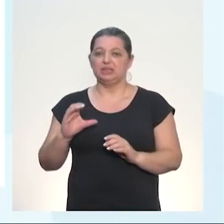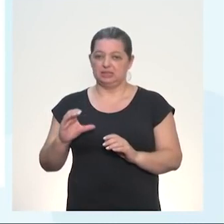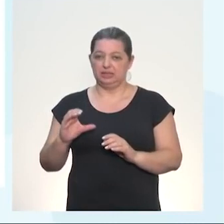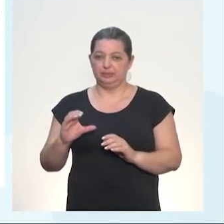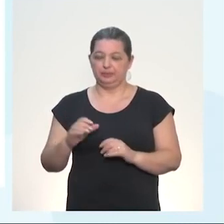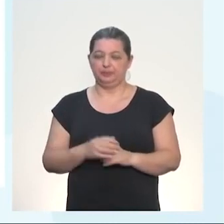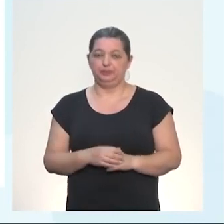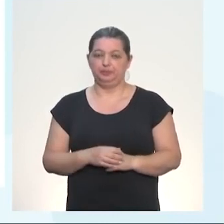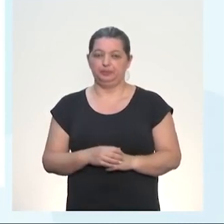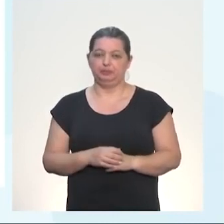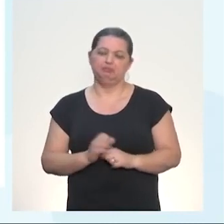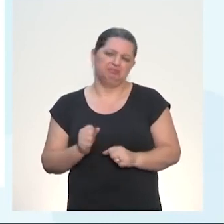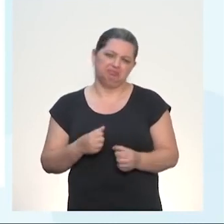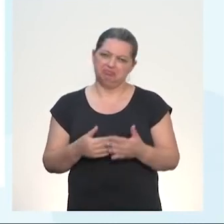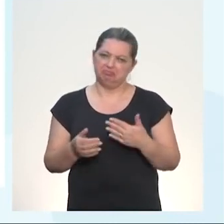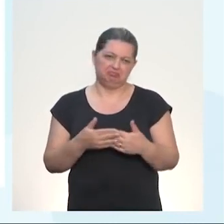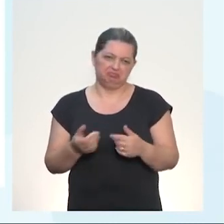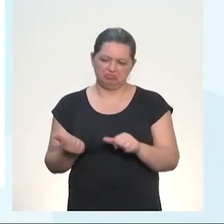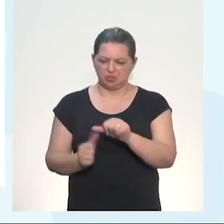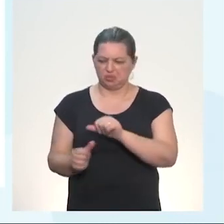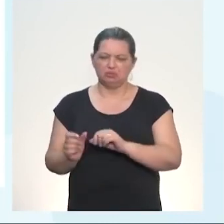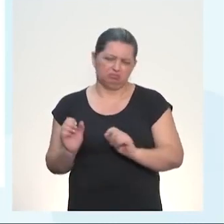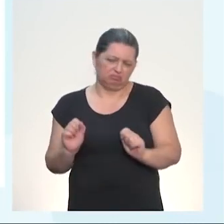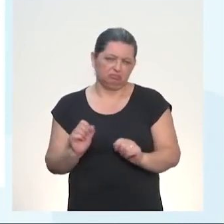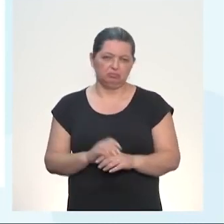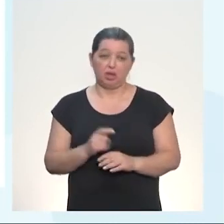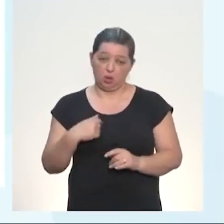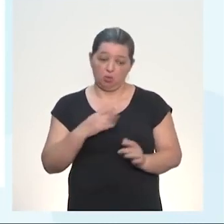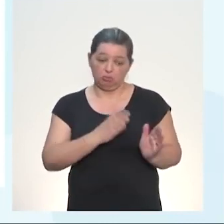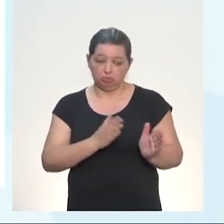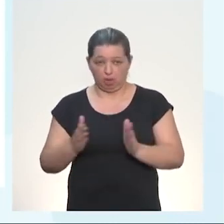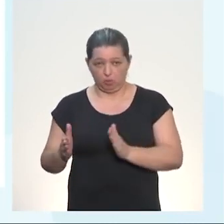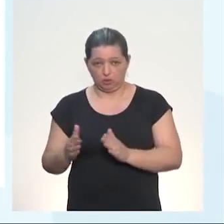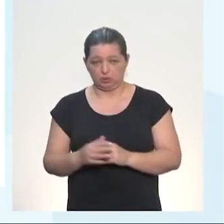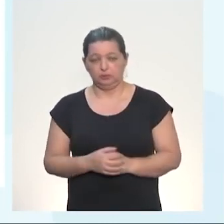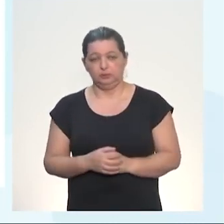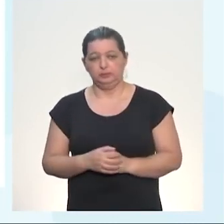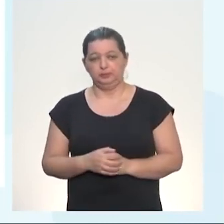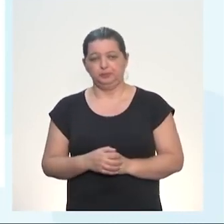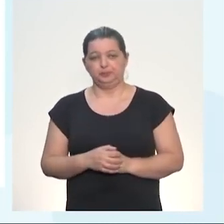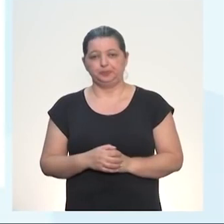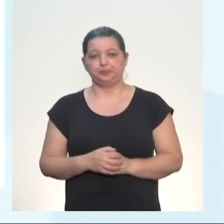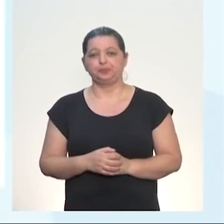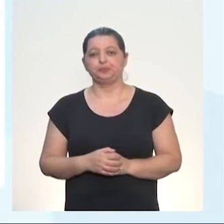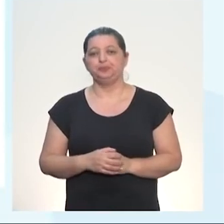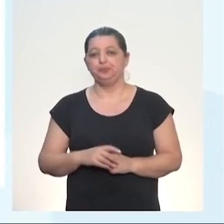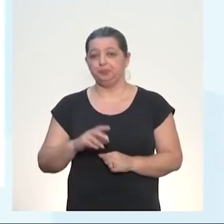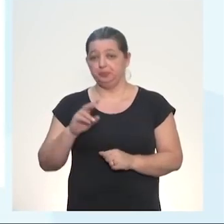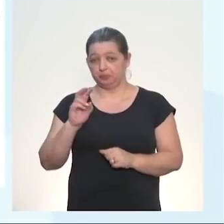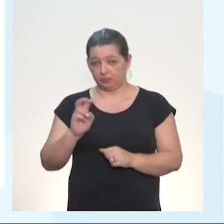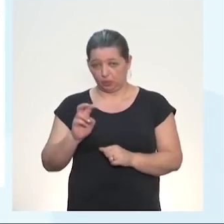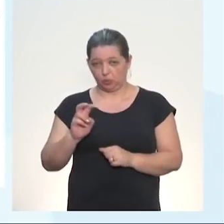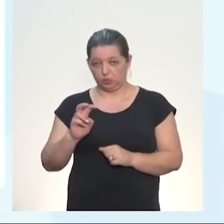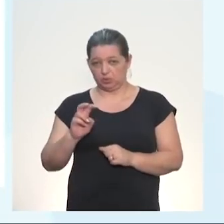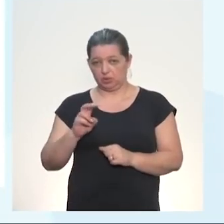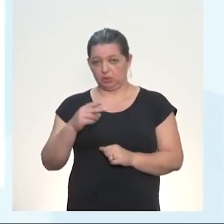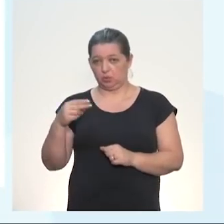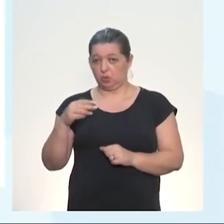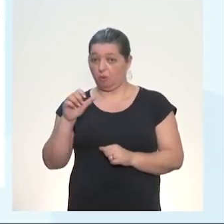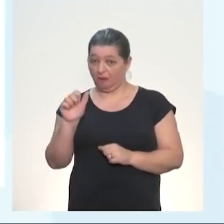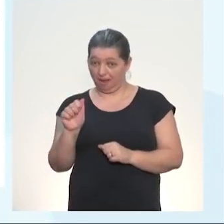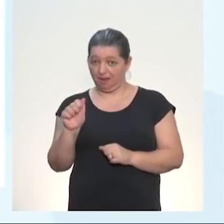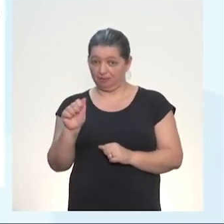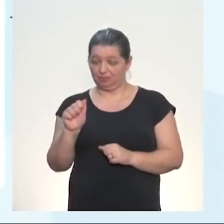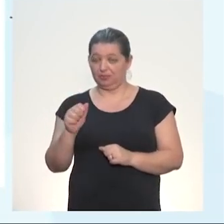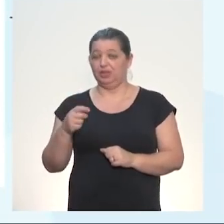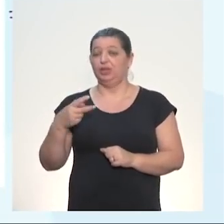C. Tanto faz? Tanto faz. Então, eu vou escolher na ordem, tá bom? Os 5 metros, que é o comprimento, vai ser o A. O 2 metros, que é a largura, vai